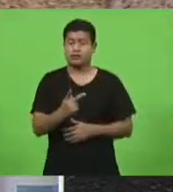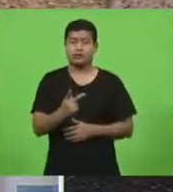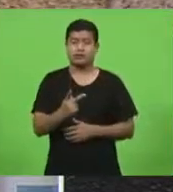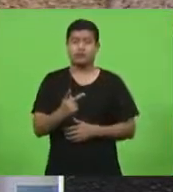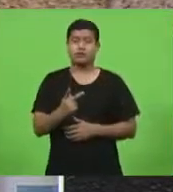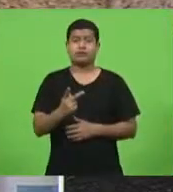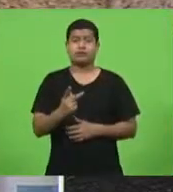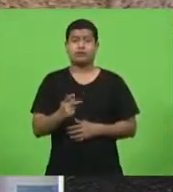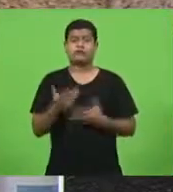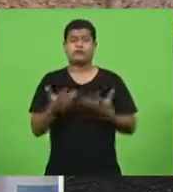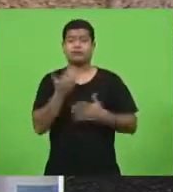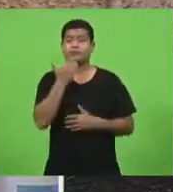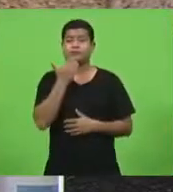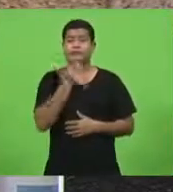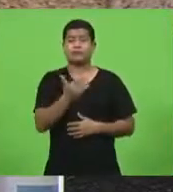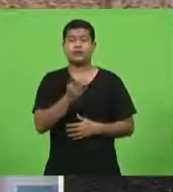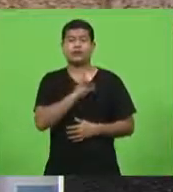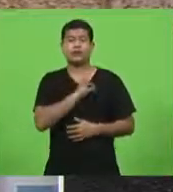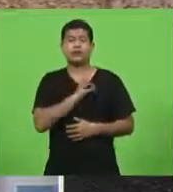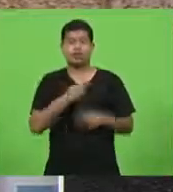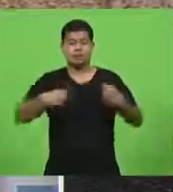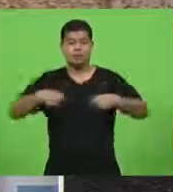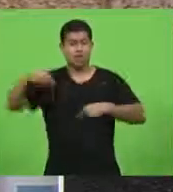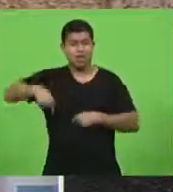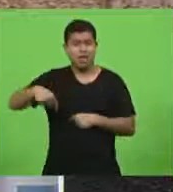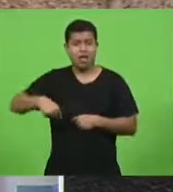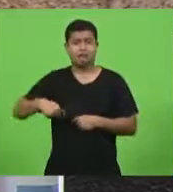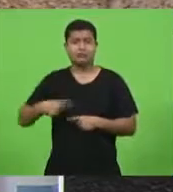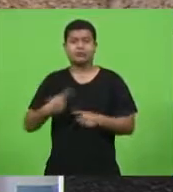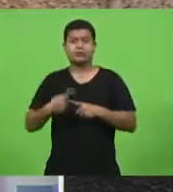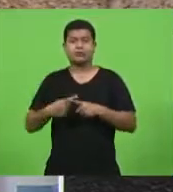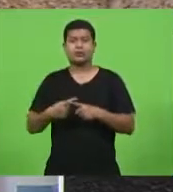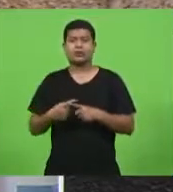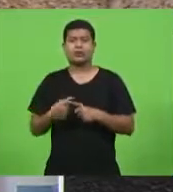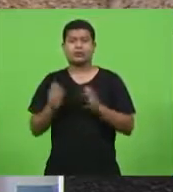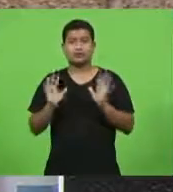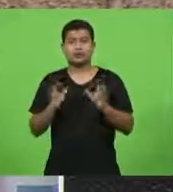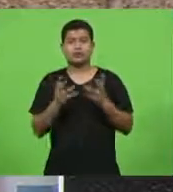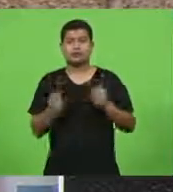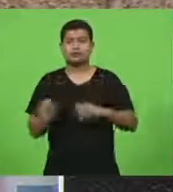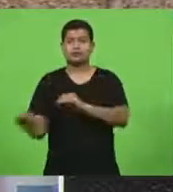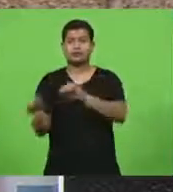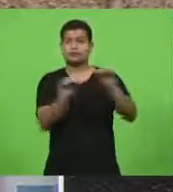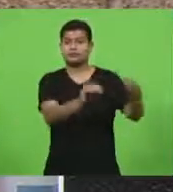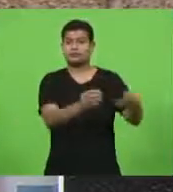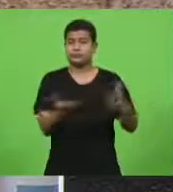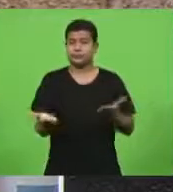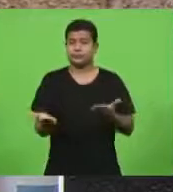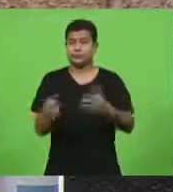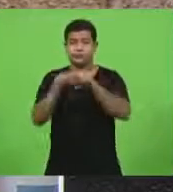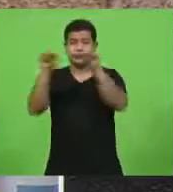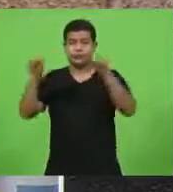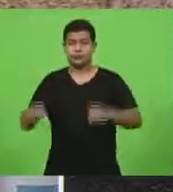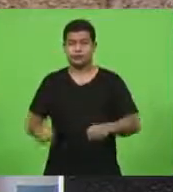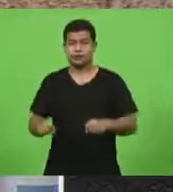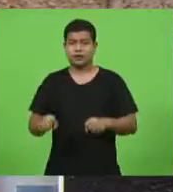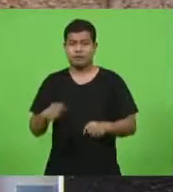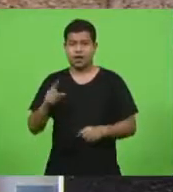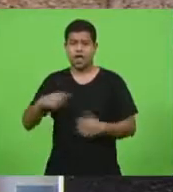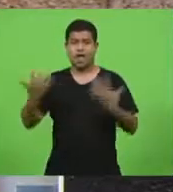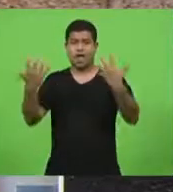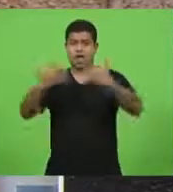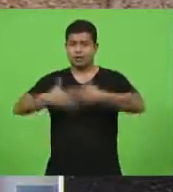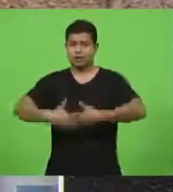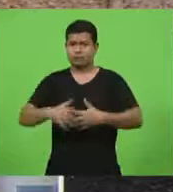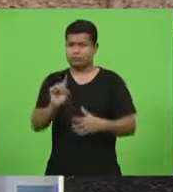pedir policial depois. Simplesmente isso. Ele abriu mão daquele policial, o sistema ele não funciona automaticamente. Então, são esses